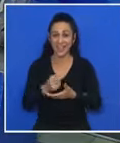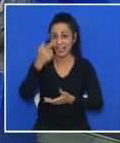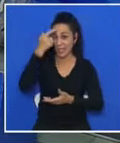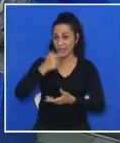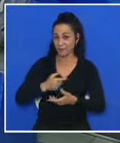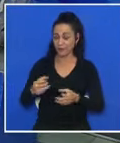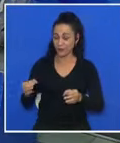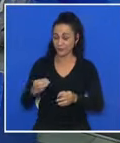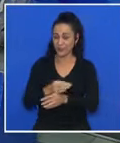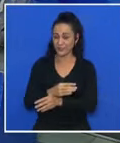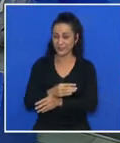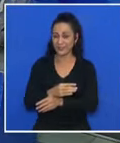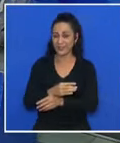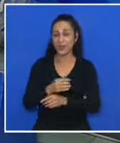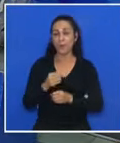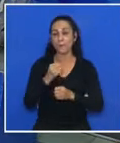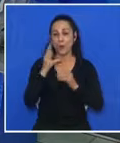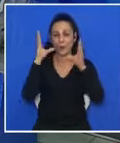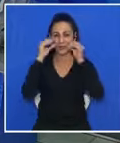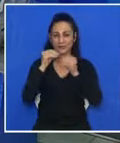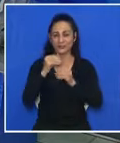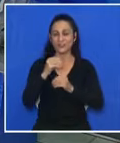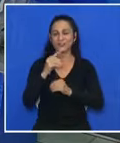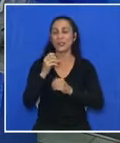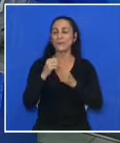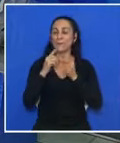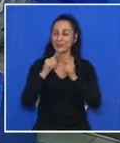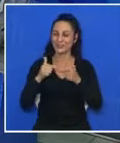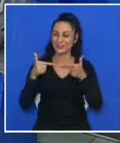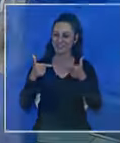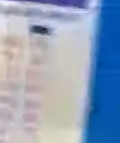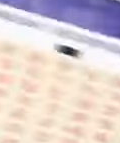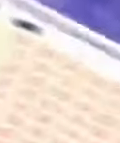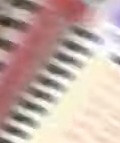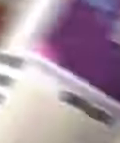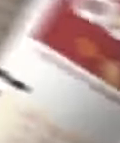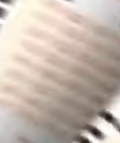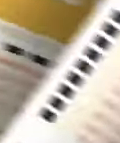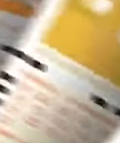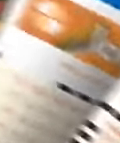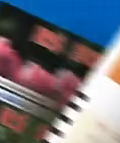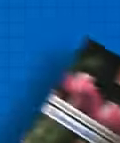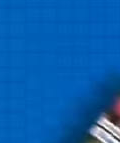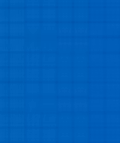da Quina. Eu vou ficando por aqui. Uma boa noite e boa sorte. Música.